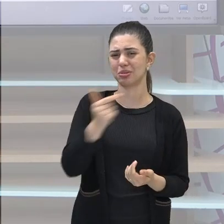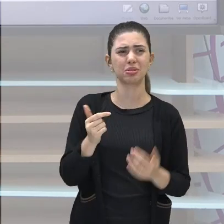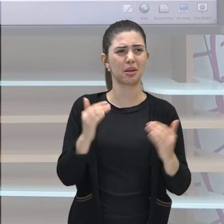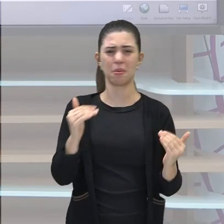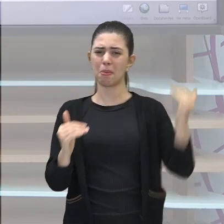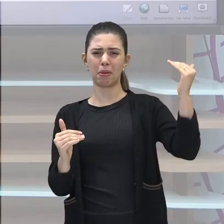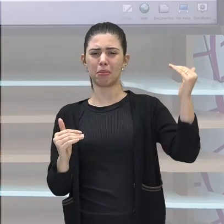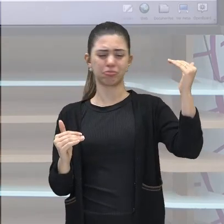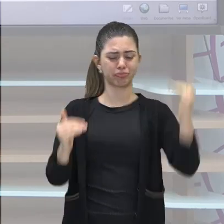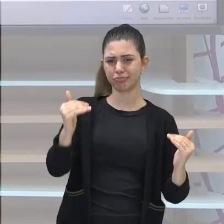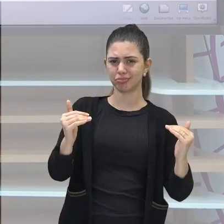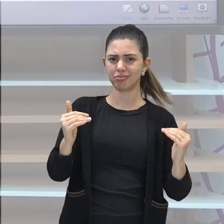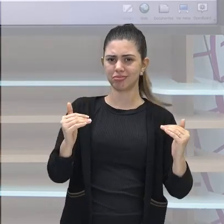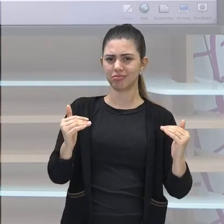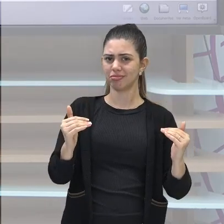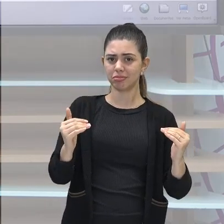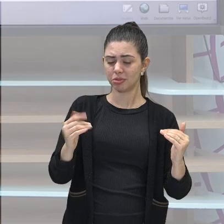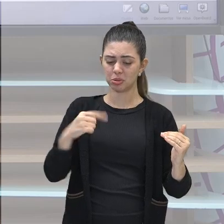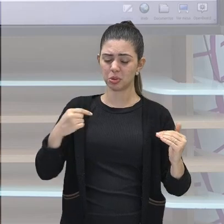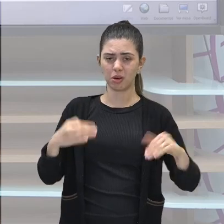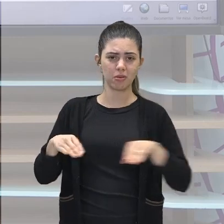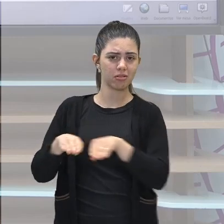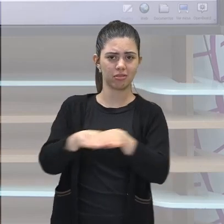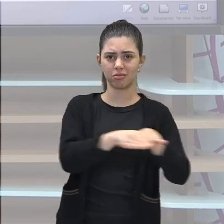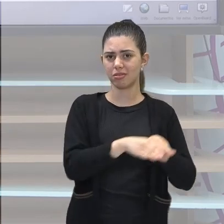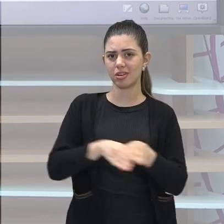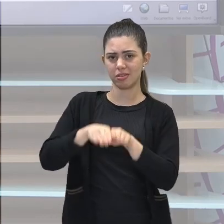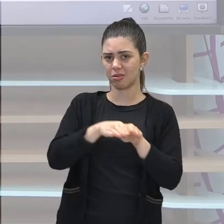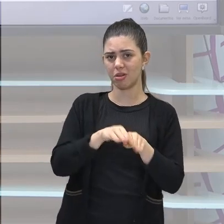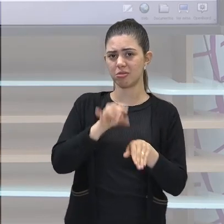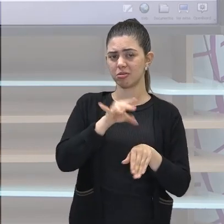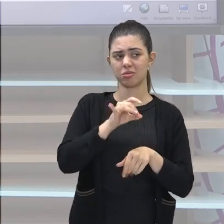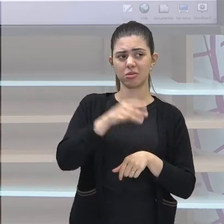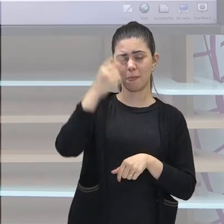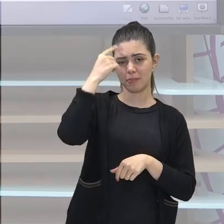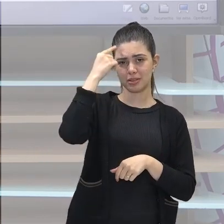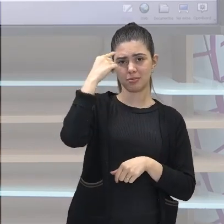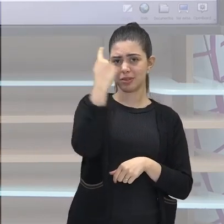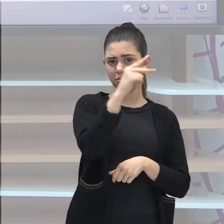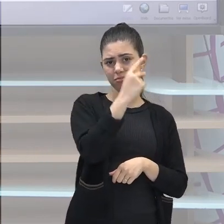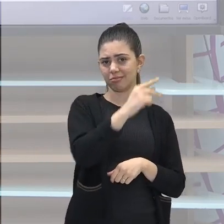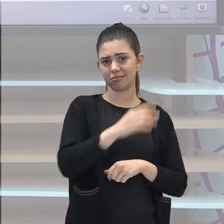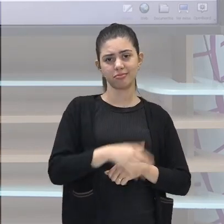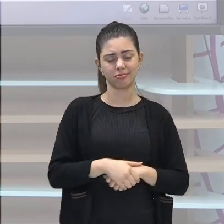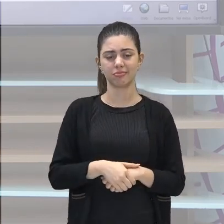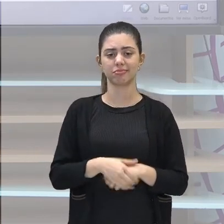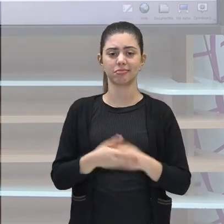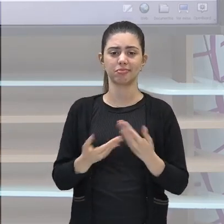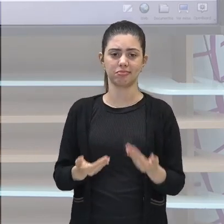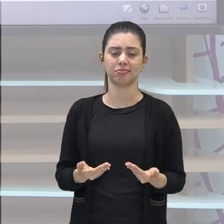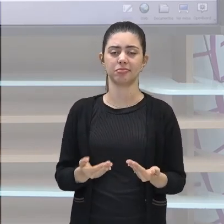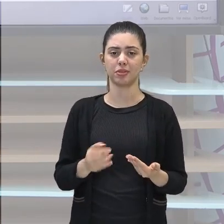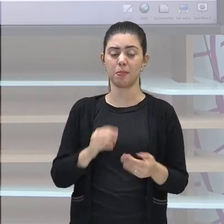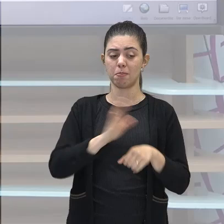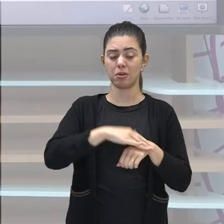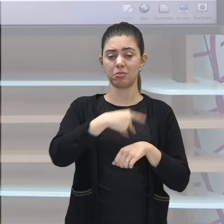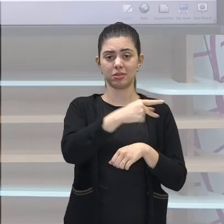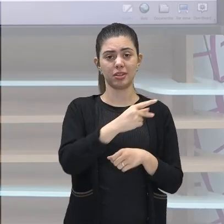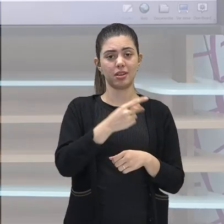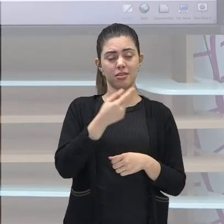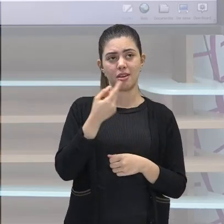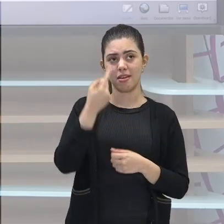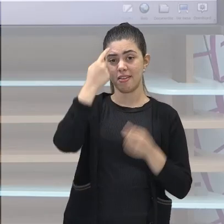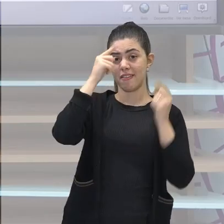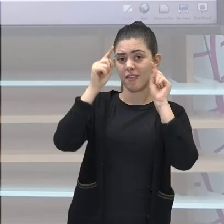existe. Isso é uma mera falácia. Isso é apenas uma criação